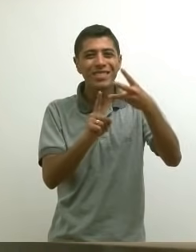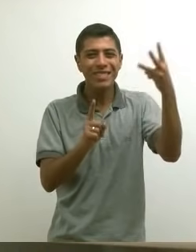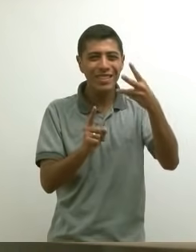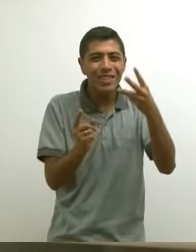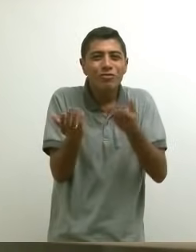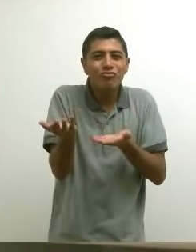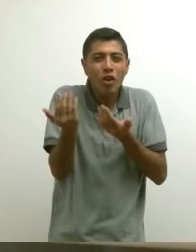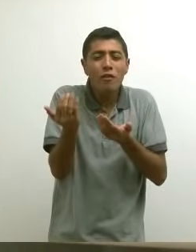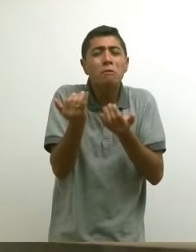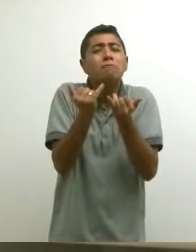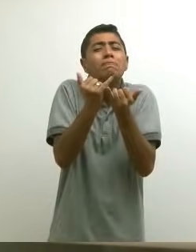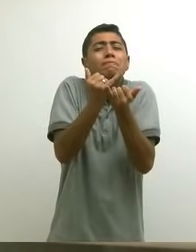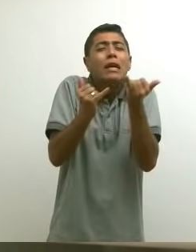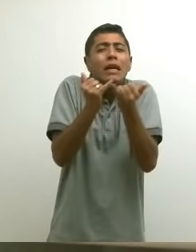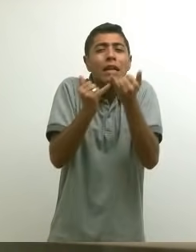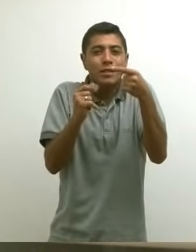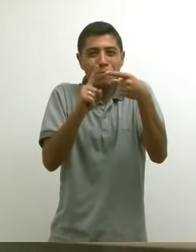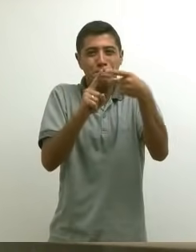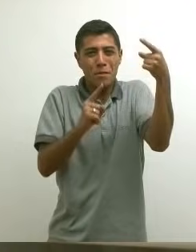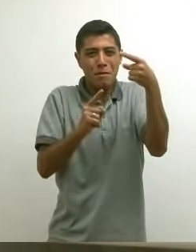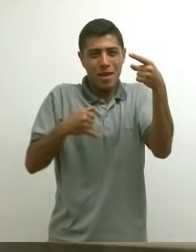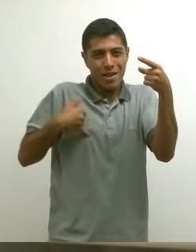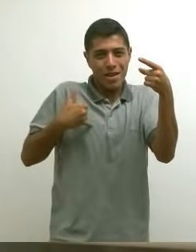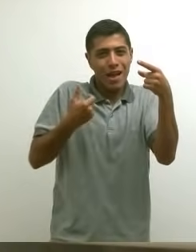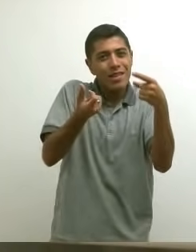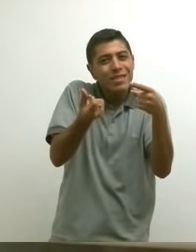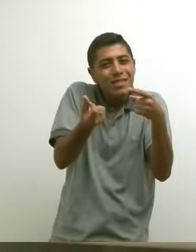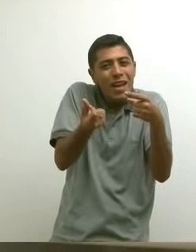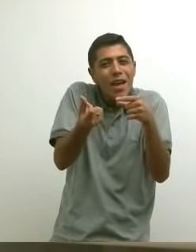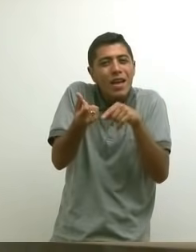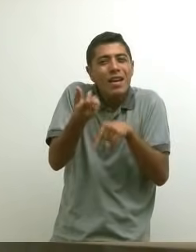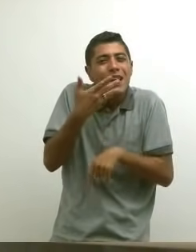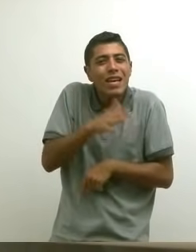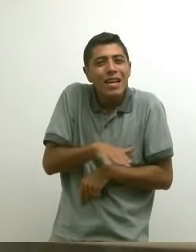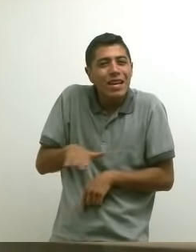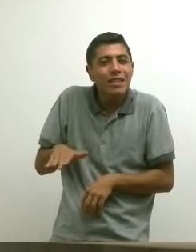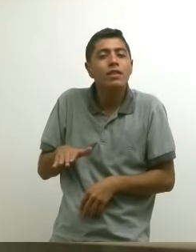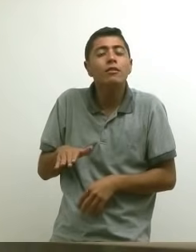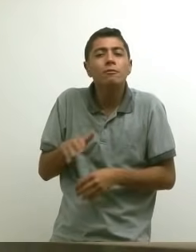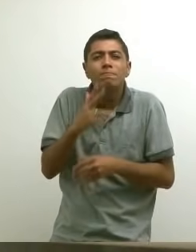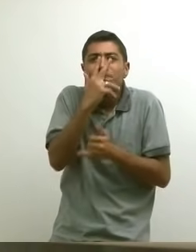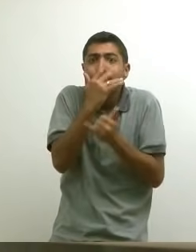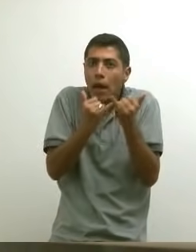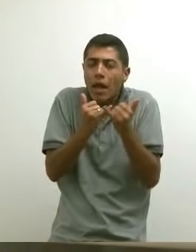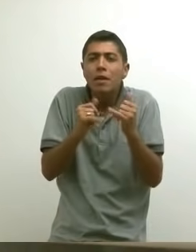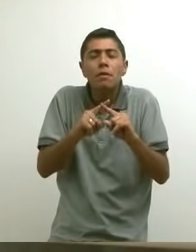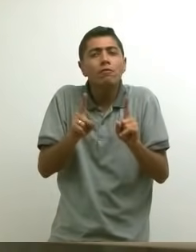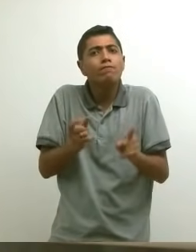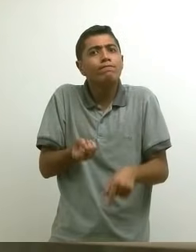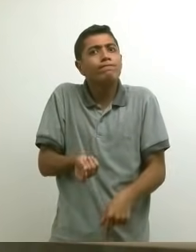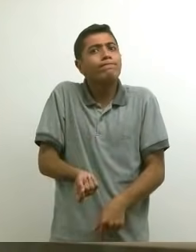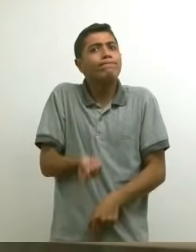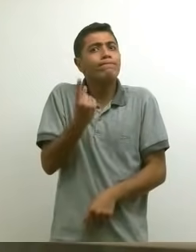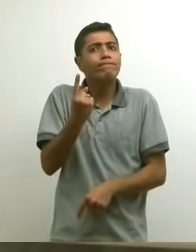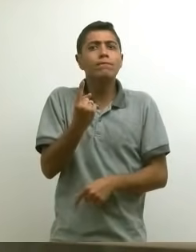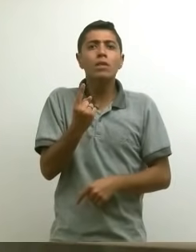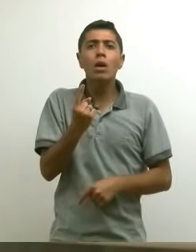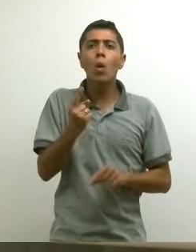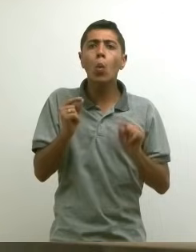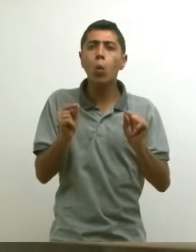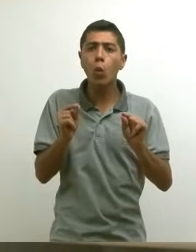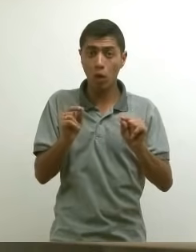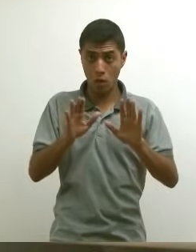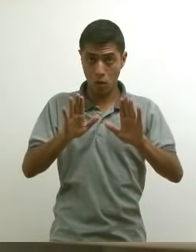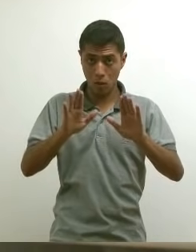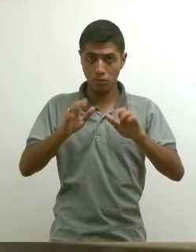caracterizar meio paradoxal limpa que tem para adopção e que na primeira infância até os